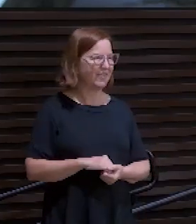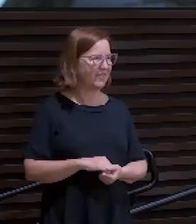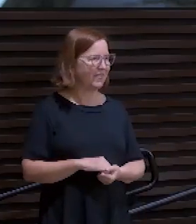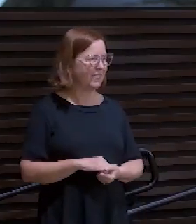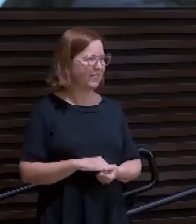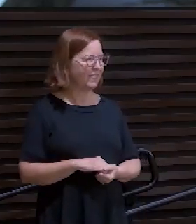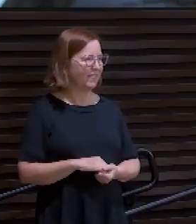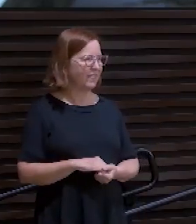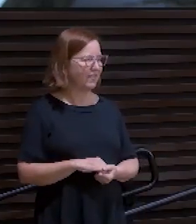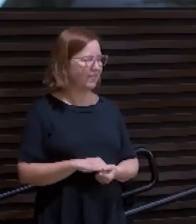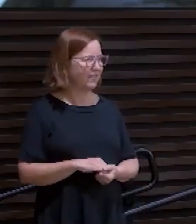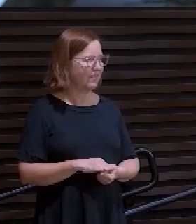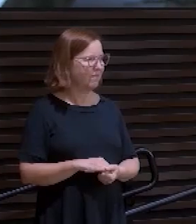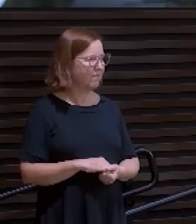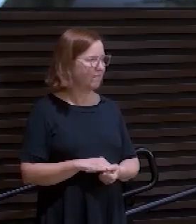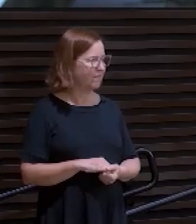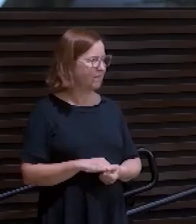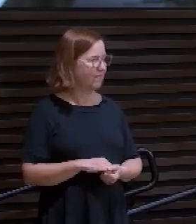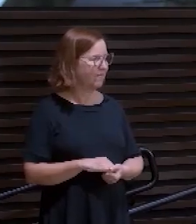Qual é a vocação da tua casa?